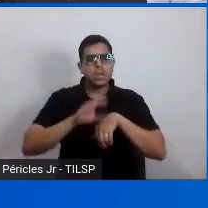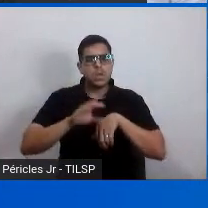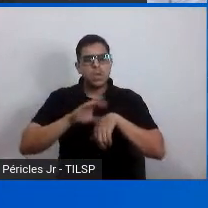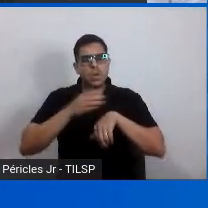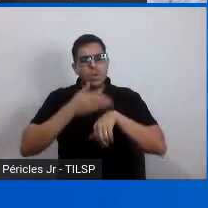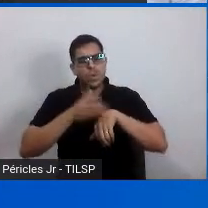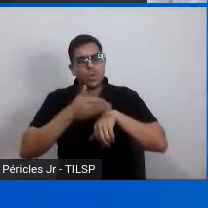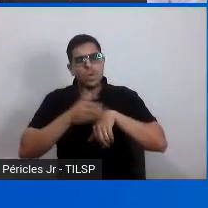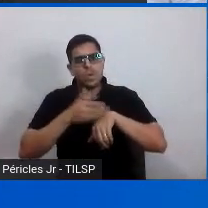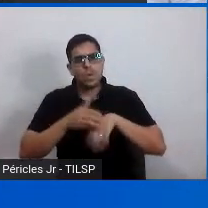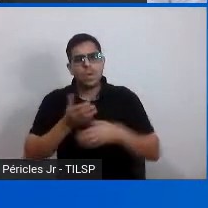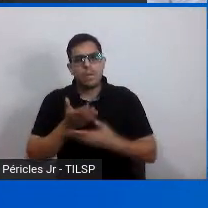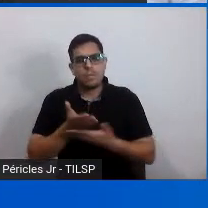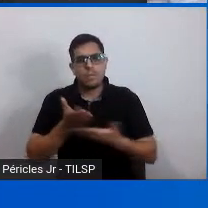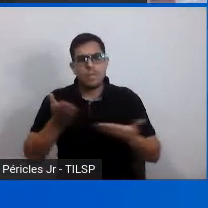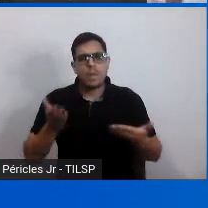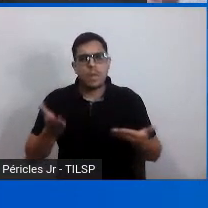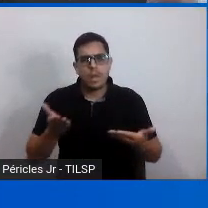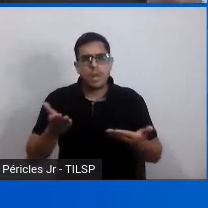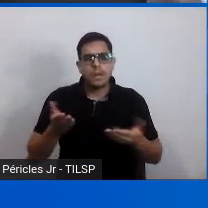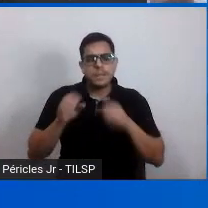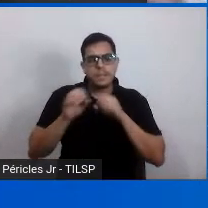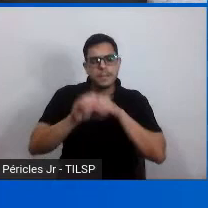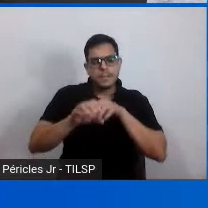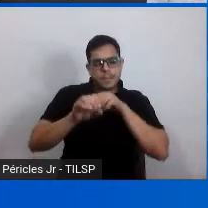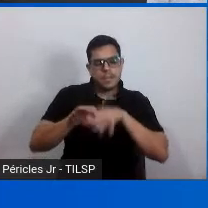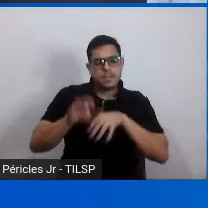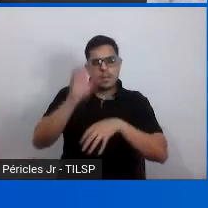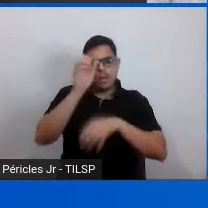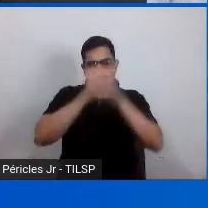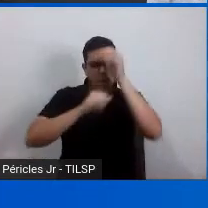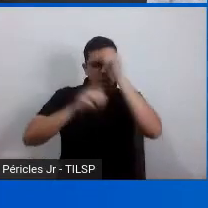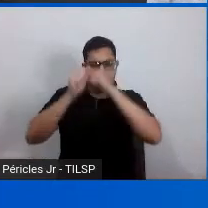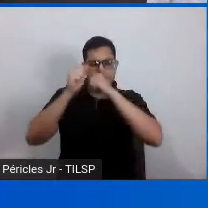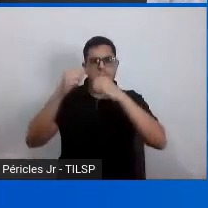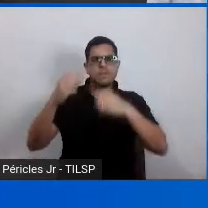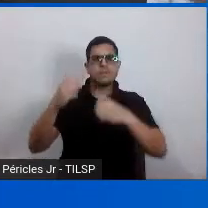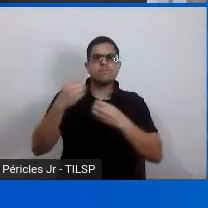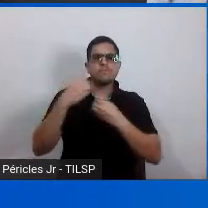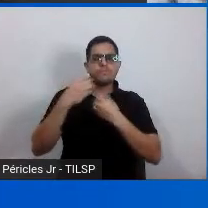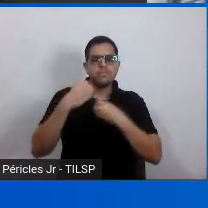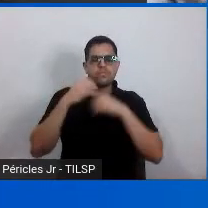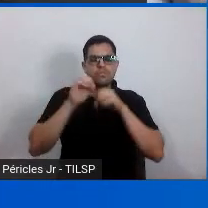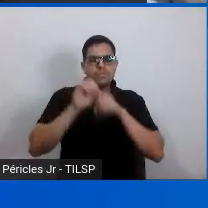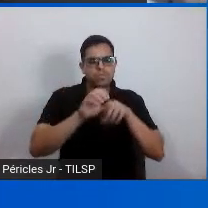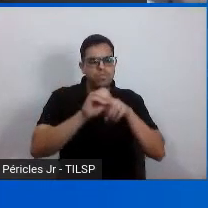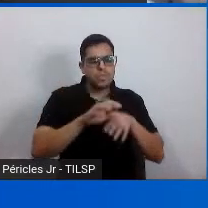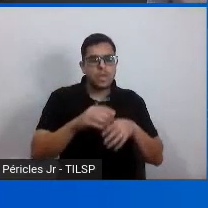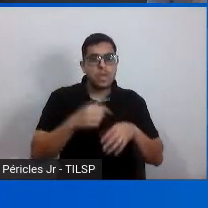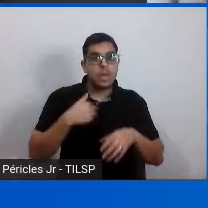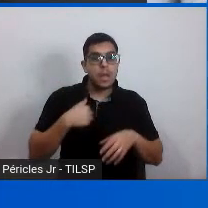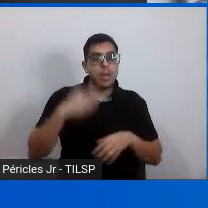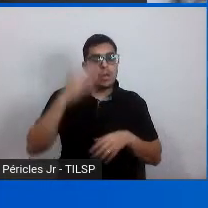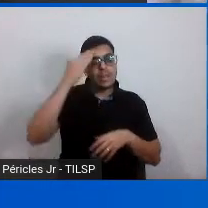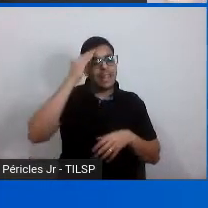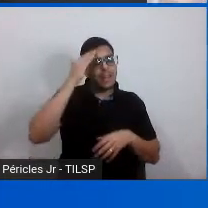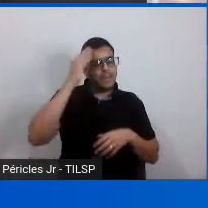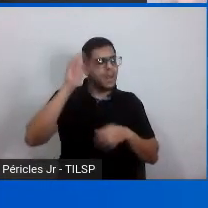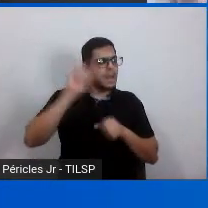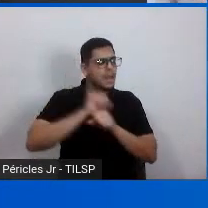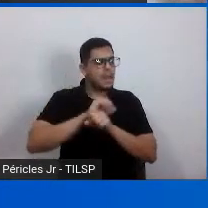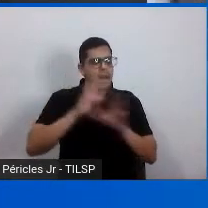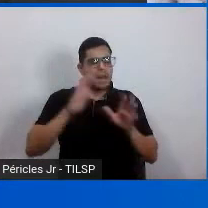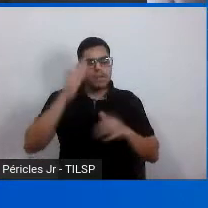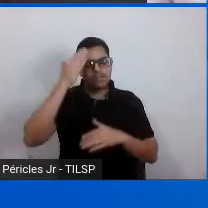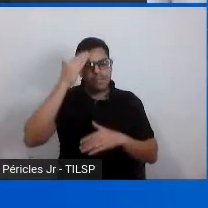de ensino e aprendizagem Ou seja eu preciso de um pleno domínio da tecnologia ou da tecnologia que eu emprego que